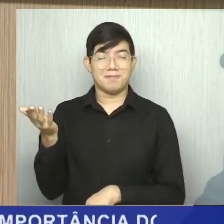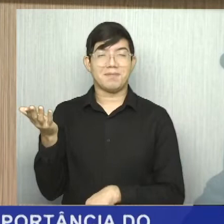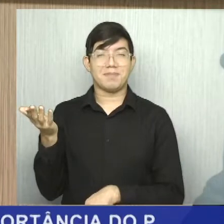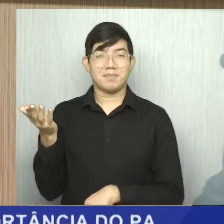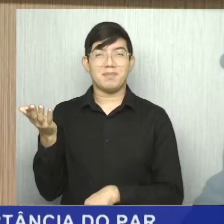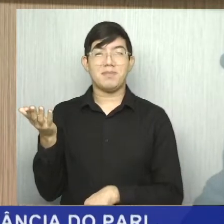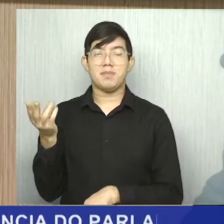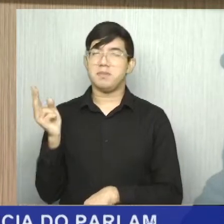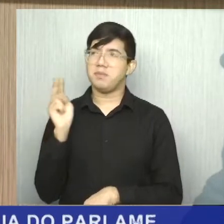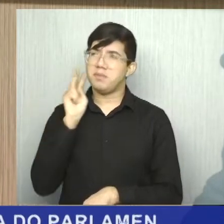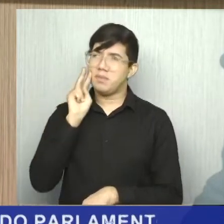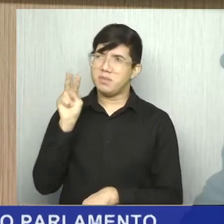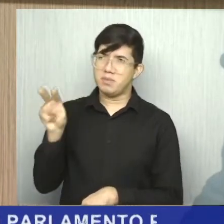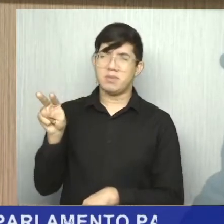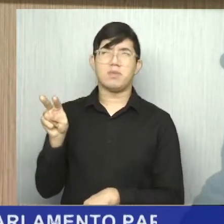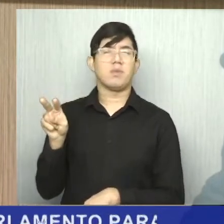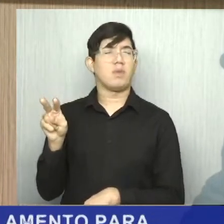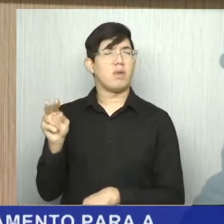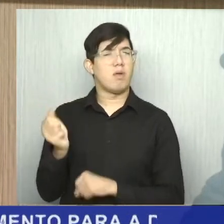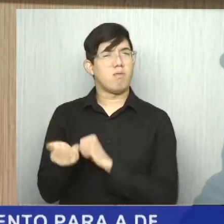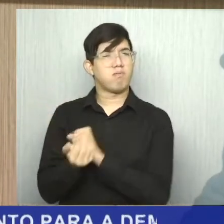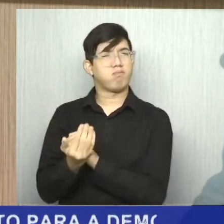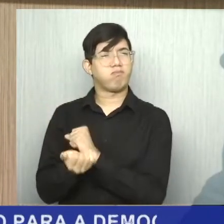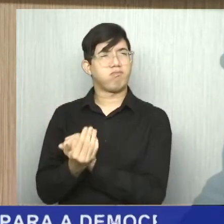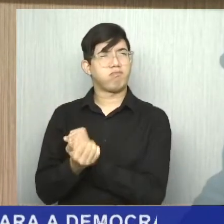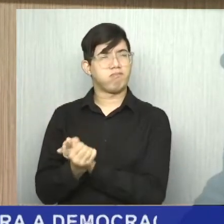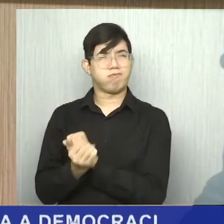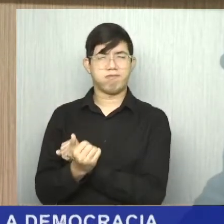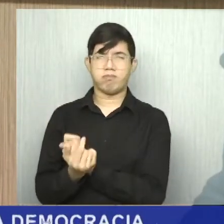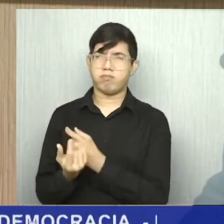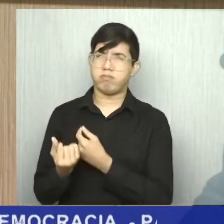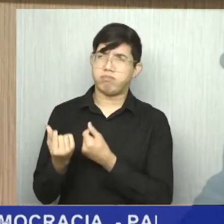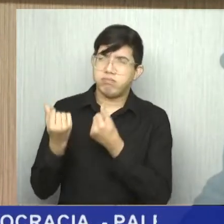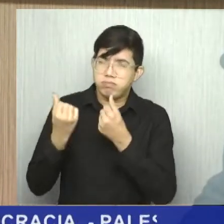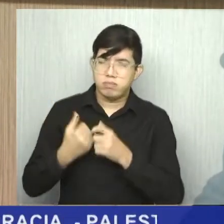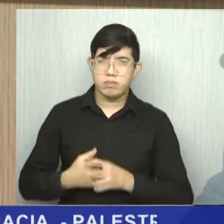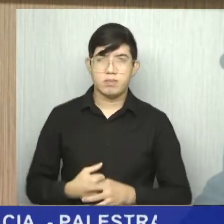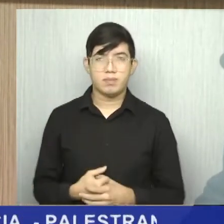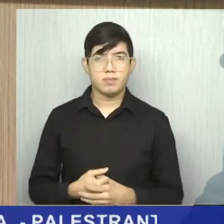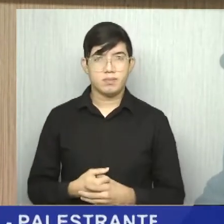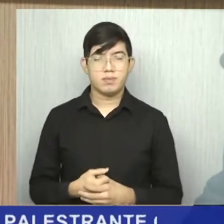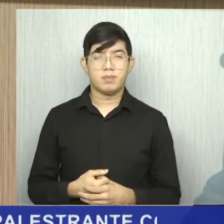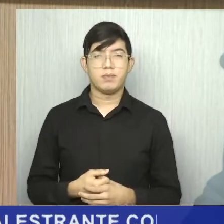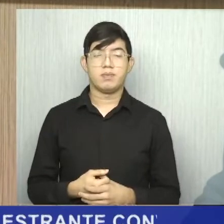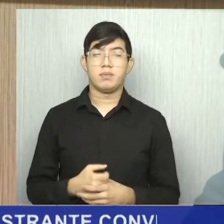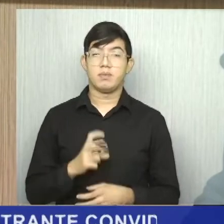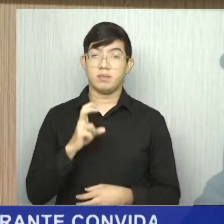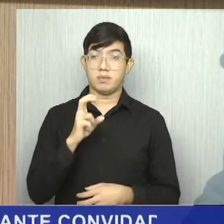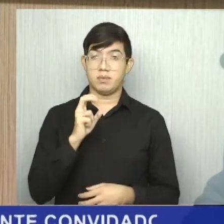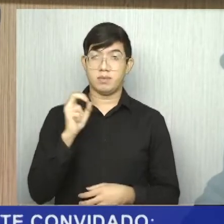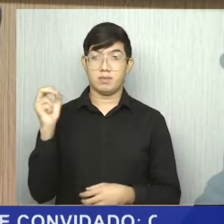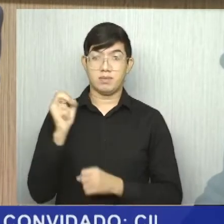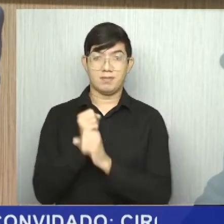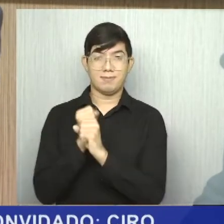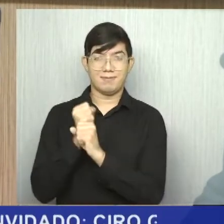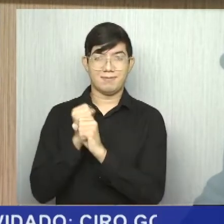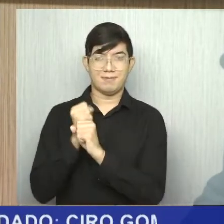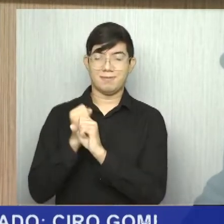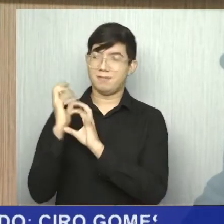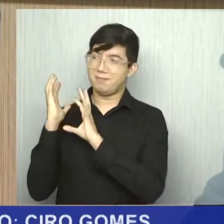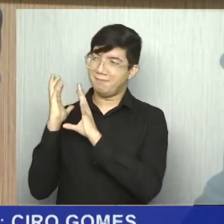está enchendo a mão, o bolso de ganhar dinheiro. Então, mas vamos lá. Olha o resultado. 500 anos de história, o Brasil levou para